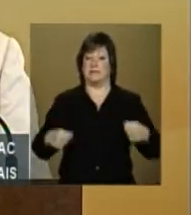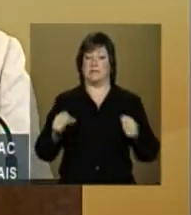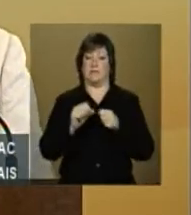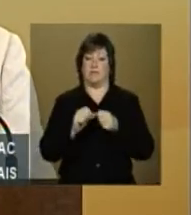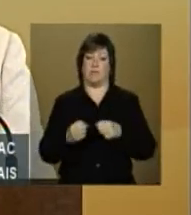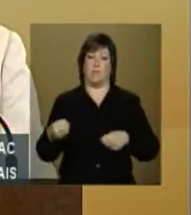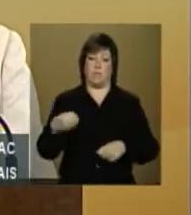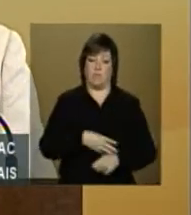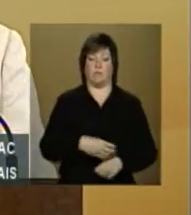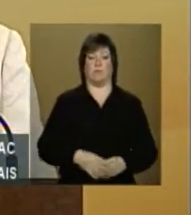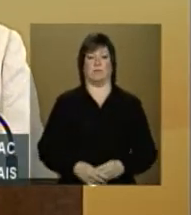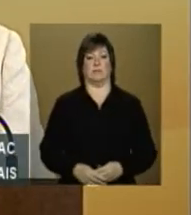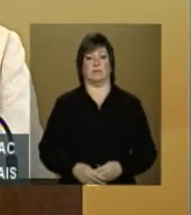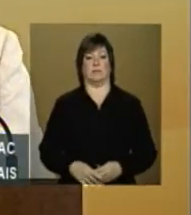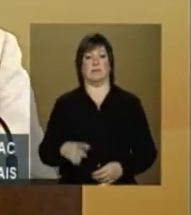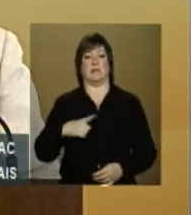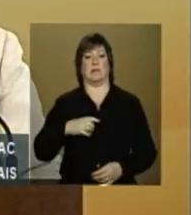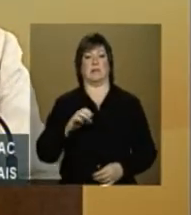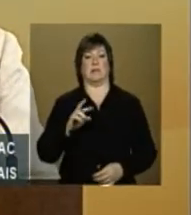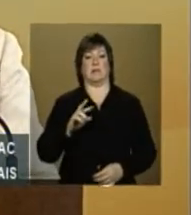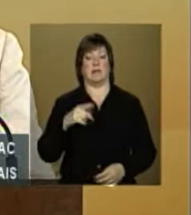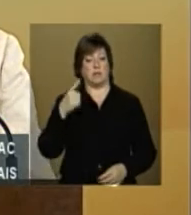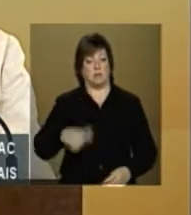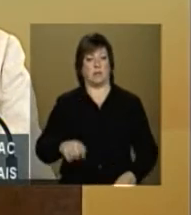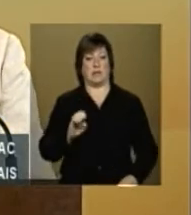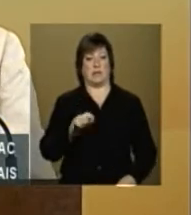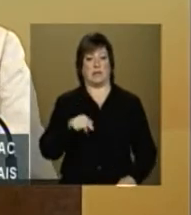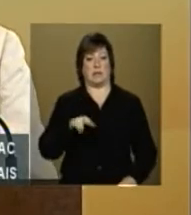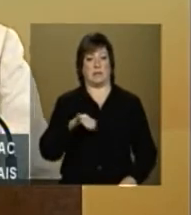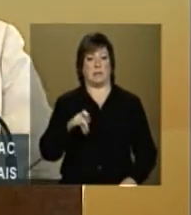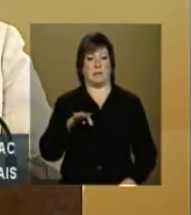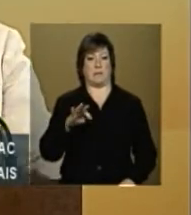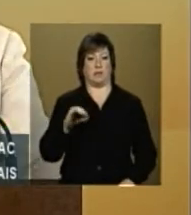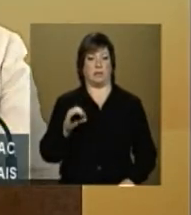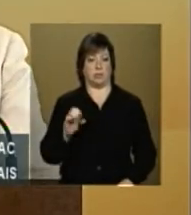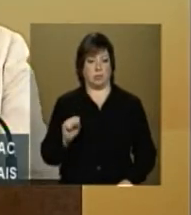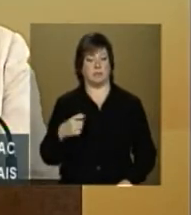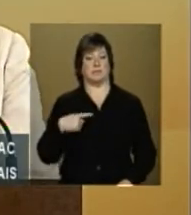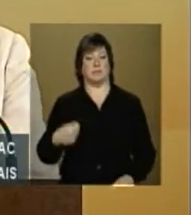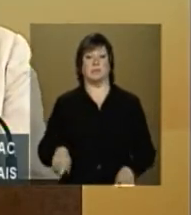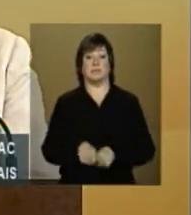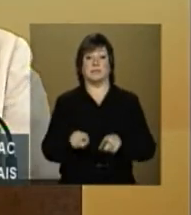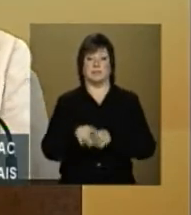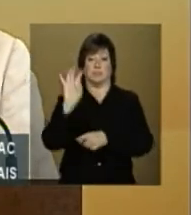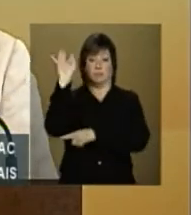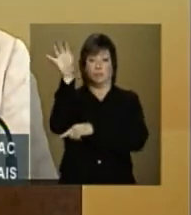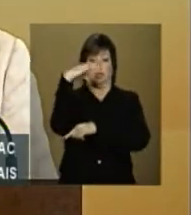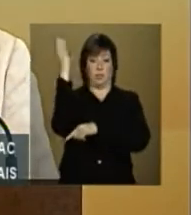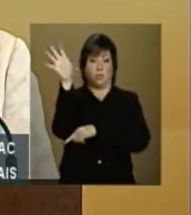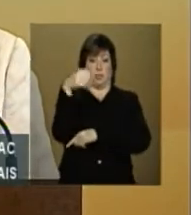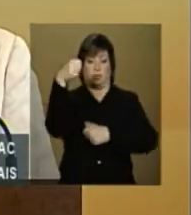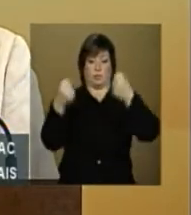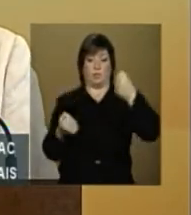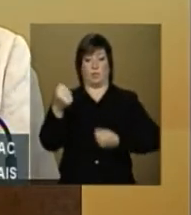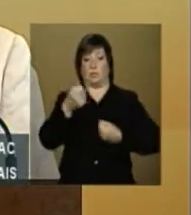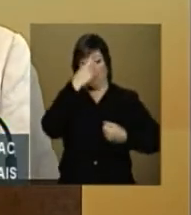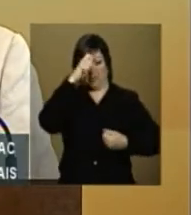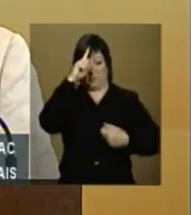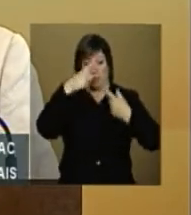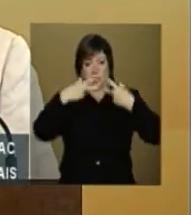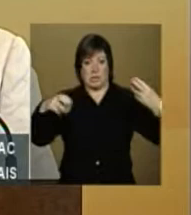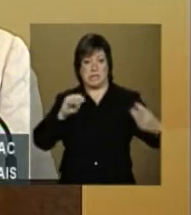reequipadas, na medida que cumprem um papel essencial. As ambulâncias para expandir o SAMU,